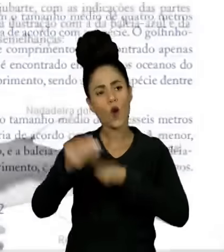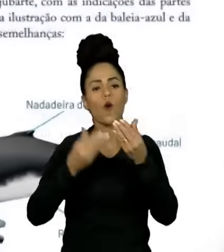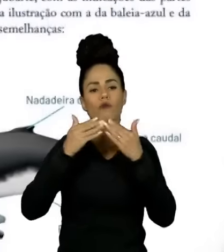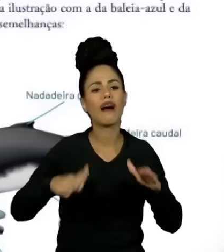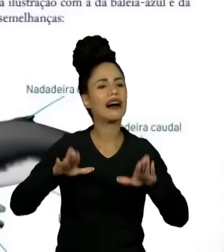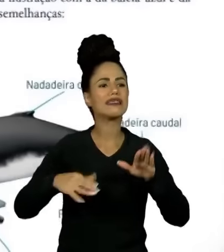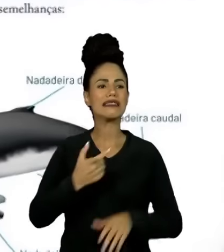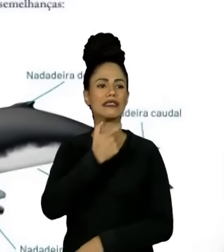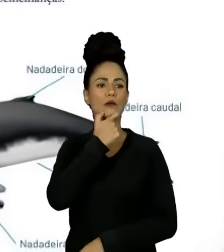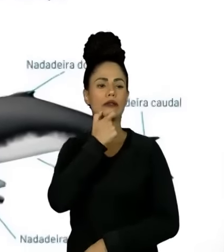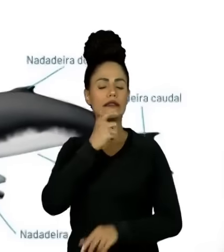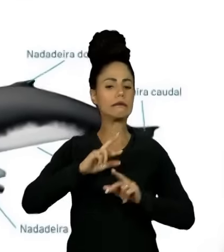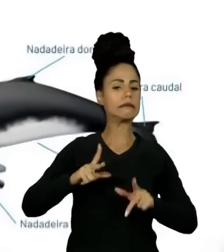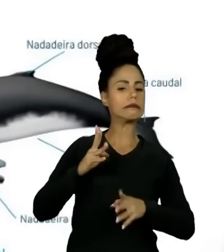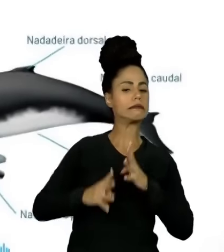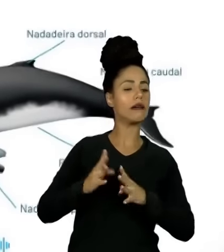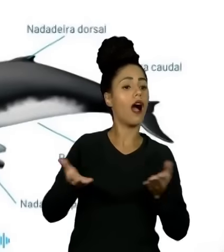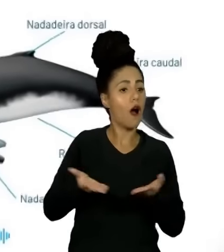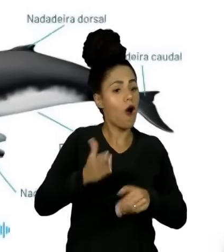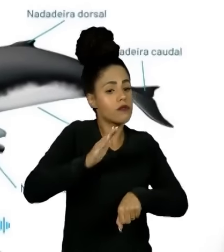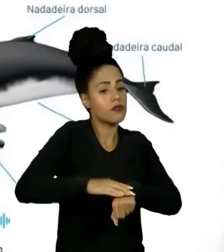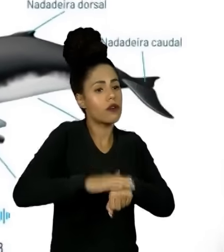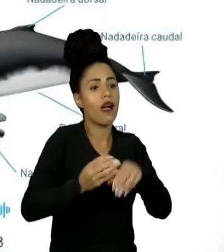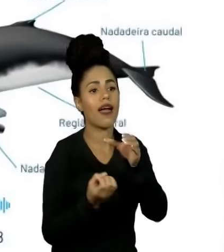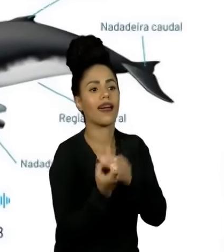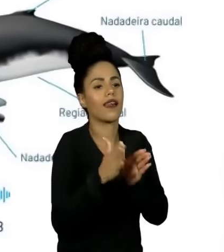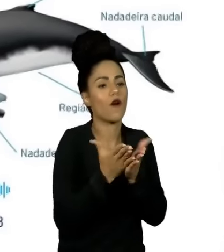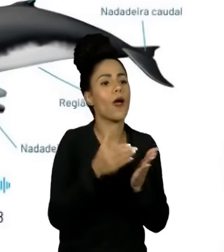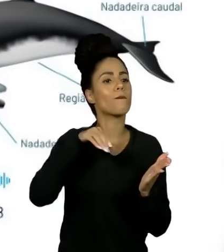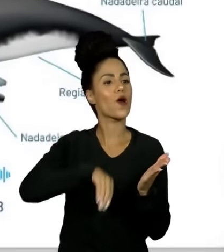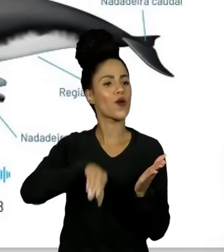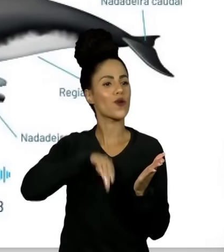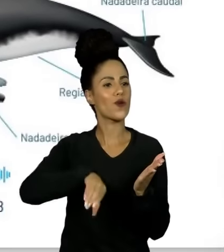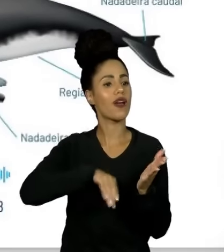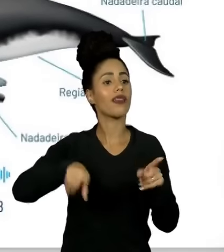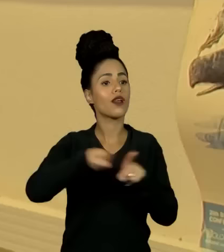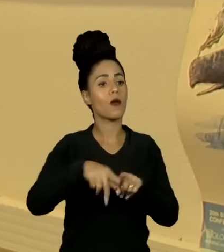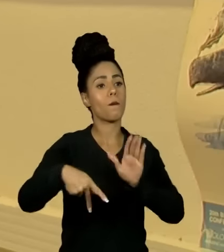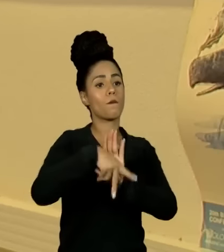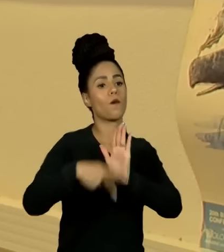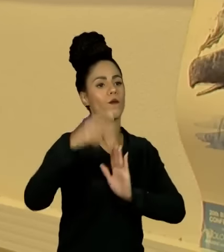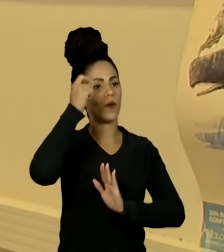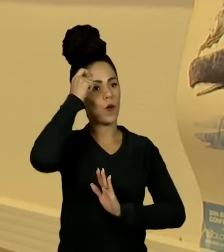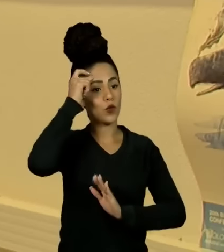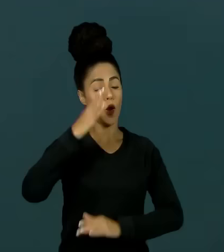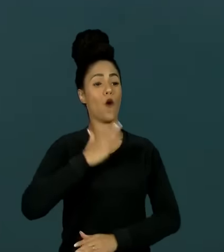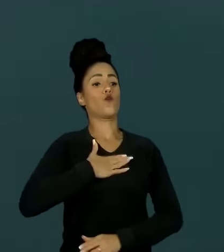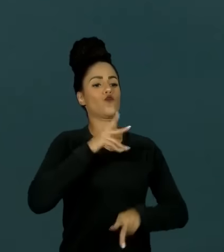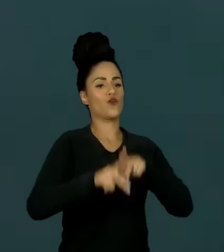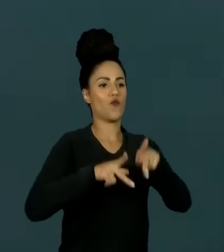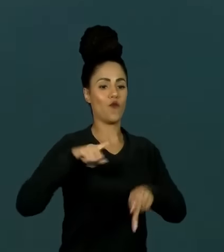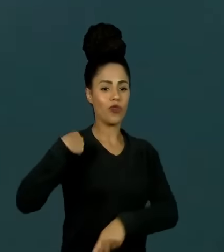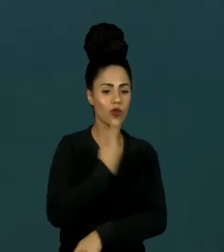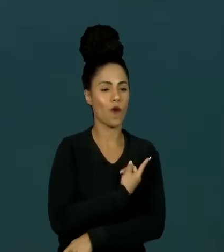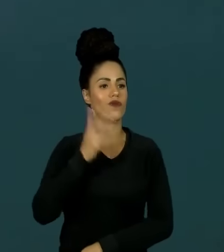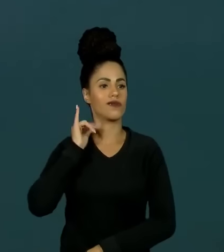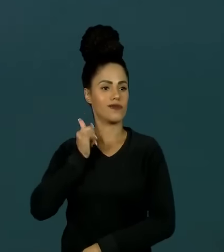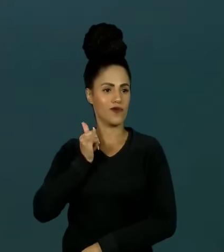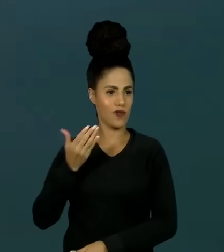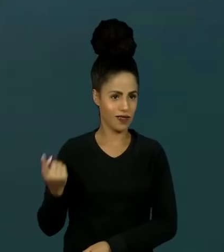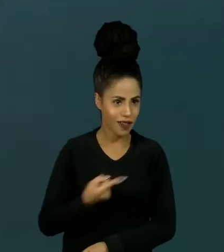inglesa. E agora a ideia é a gente produzir não só em língua portuguesa, mas com a nossa cultura, para o nosso povo, para a nossa história.